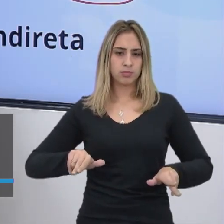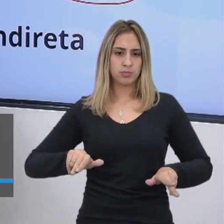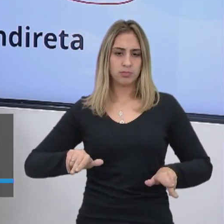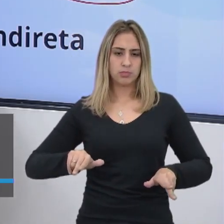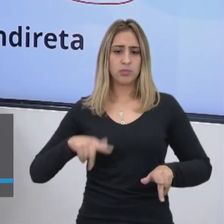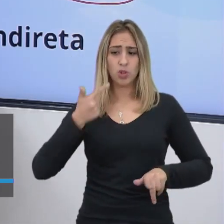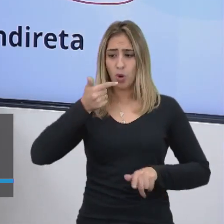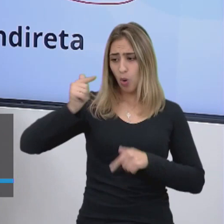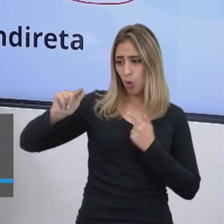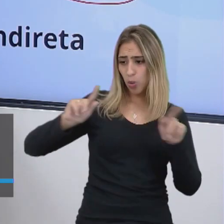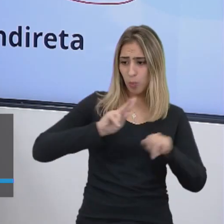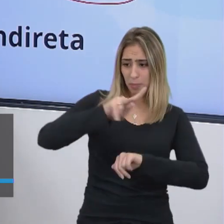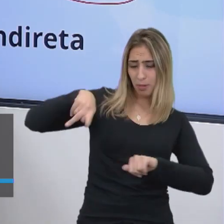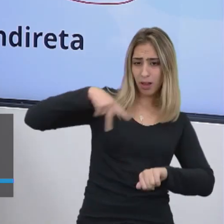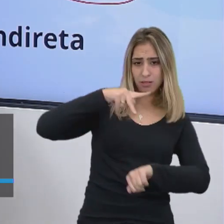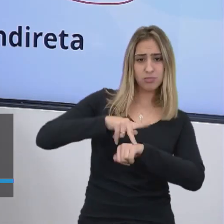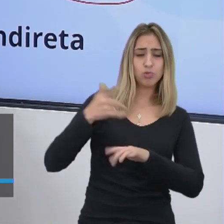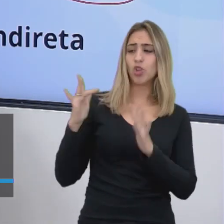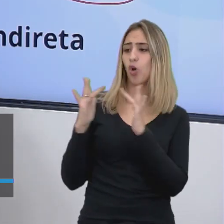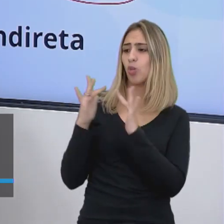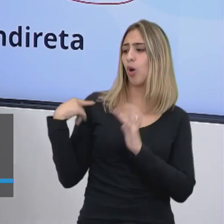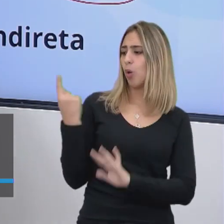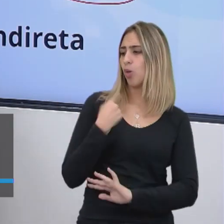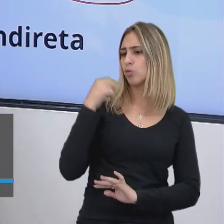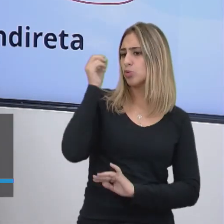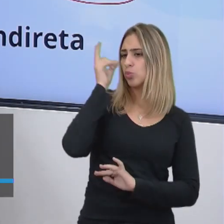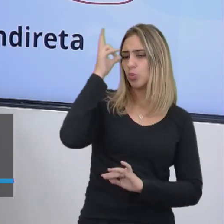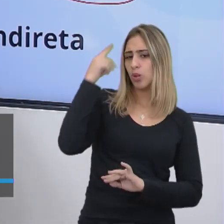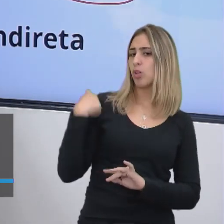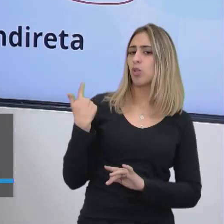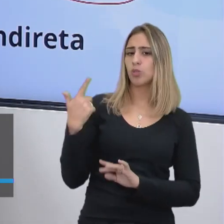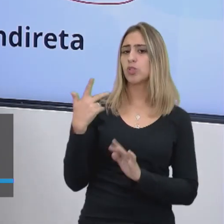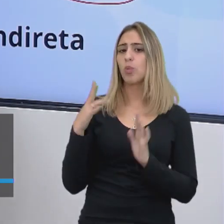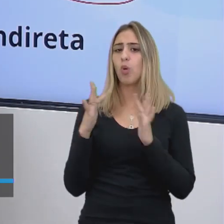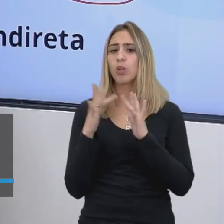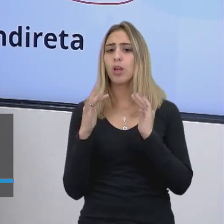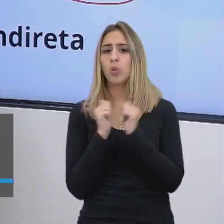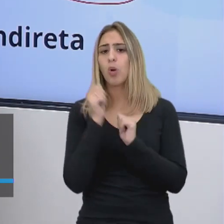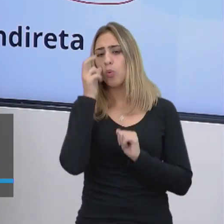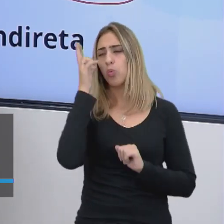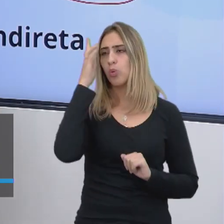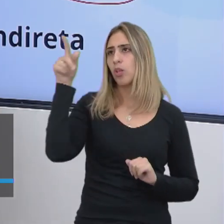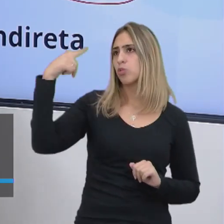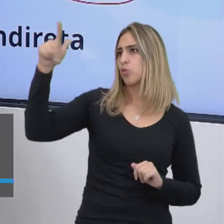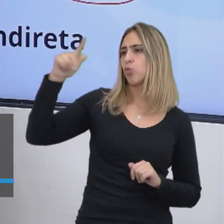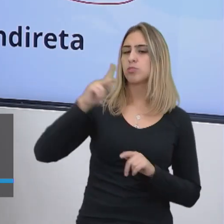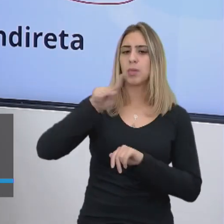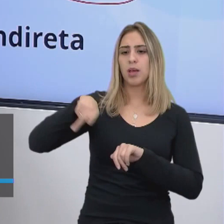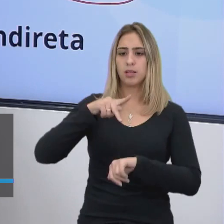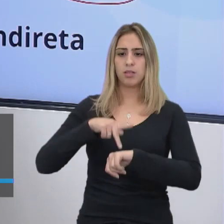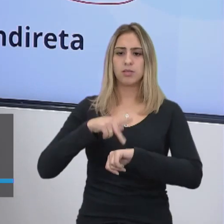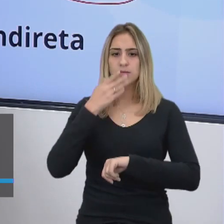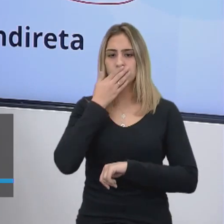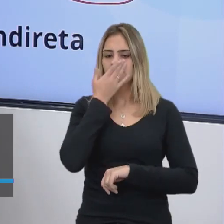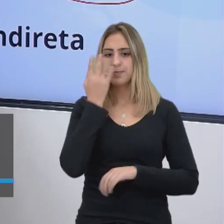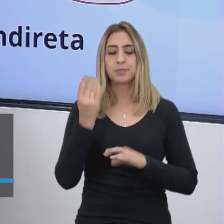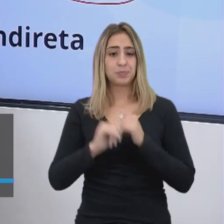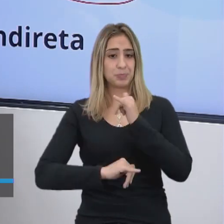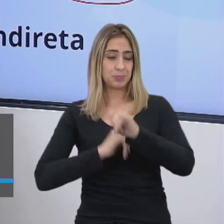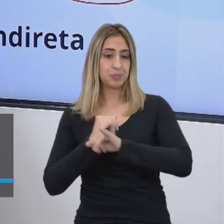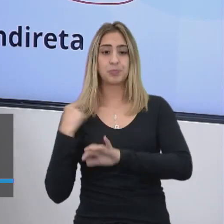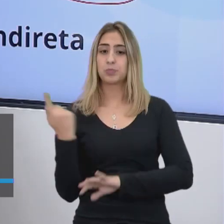os outros países não tinham contato com a nossa cultura e nós também não tínhamos contato com a cultura deles. Com a internet, a